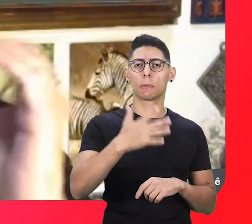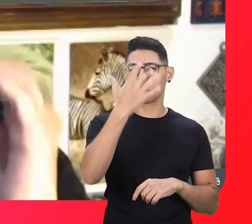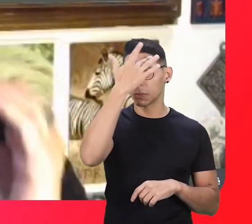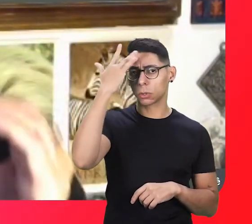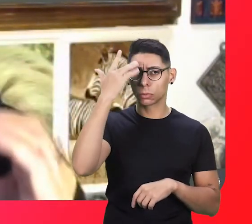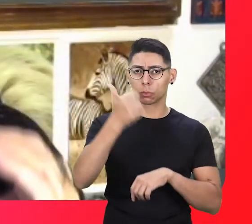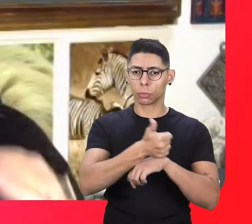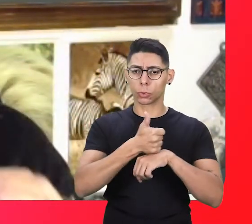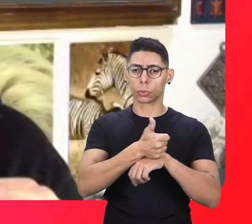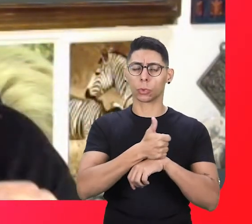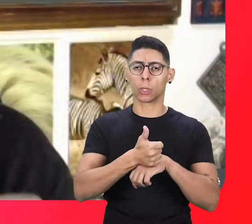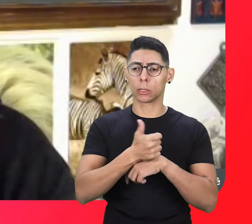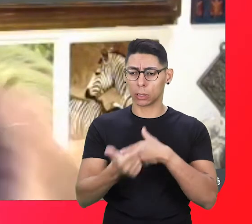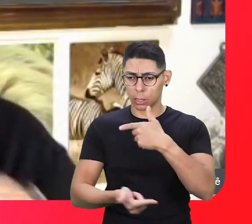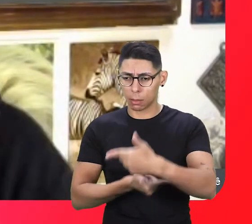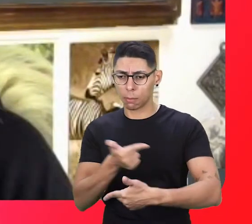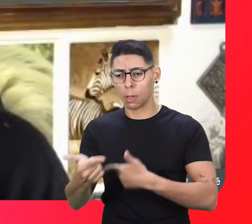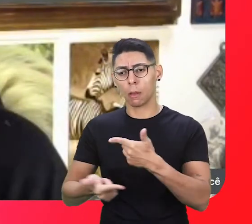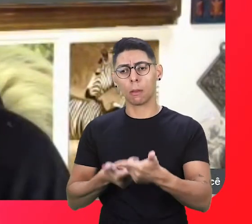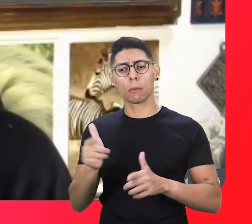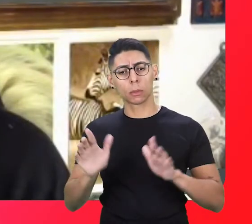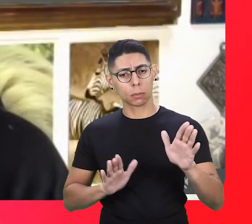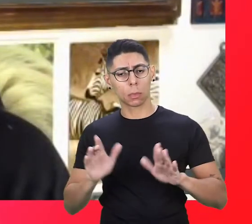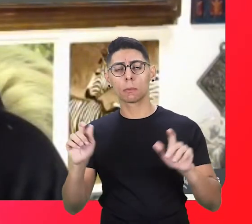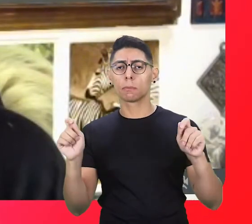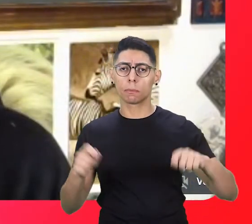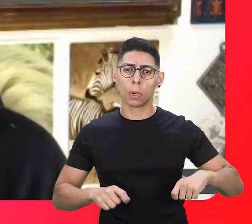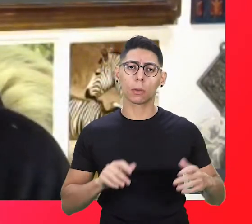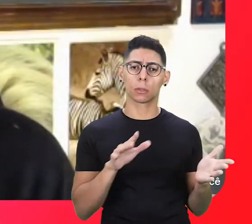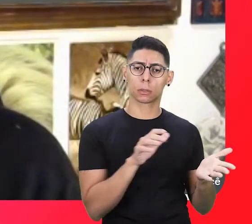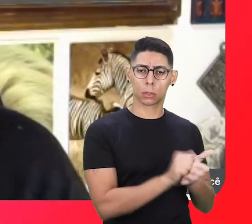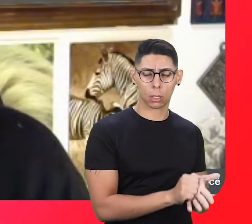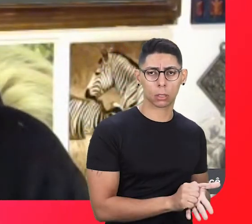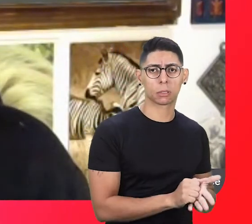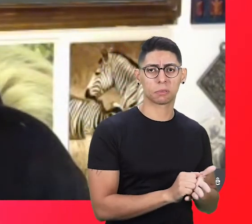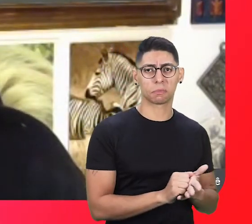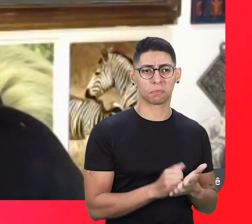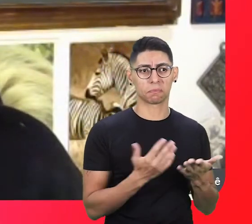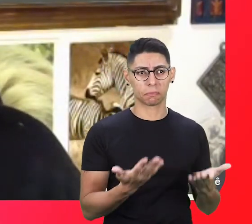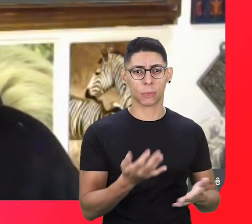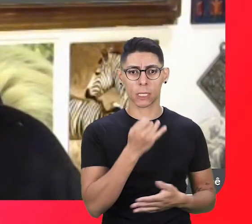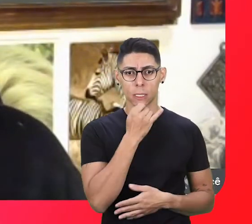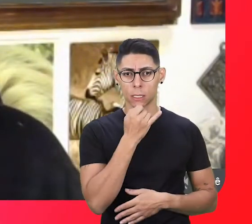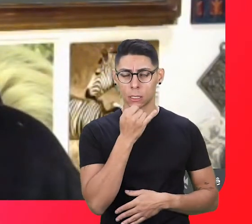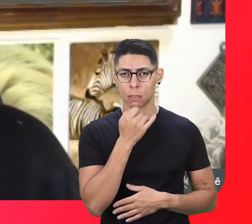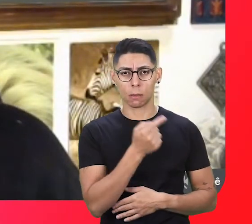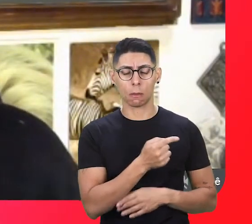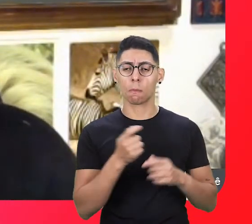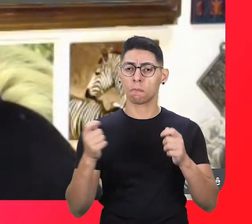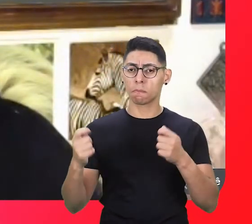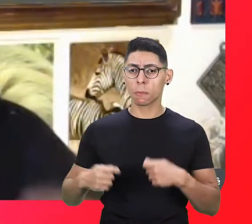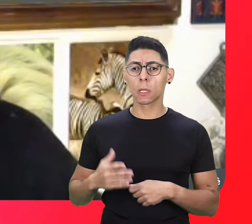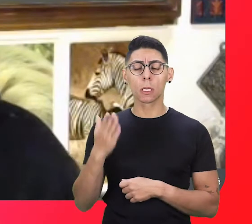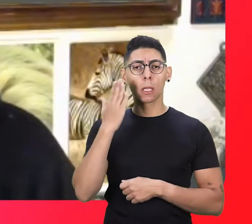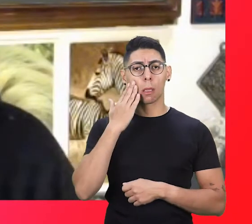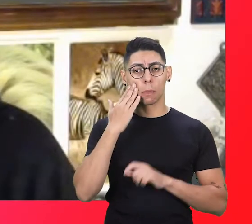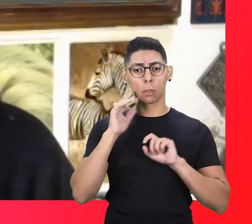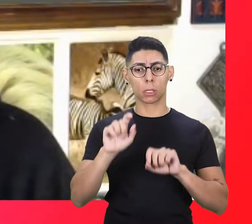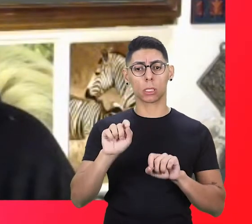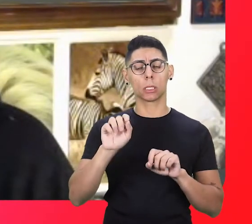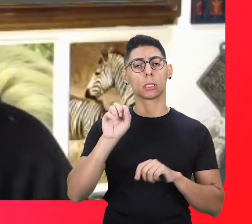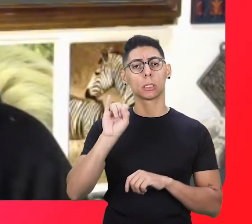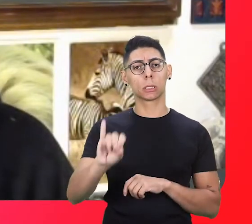na área de acessibilidade podem se cadastrar. De modo que você pode saber se os profissionais